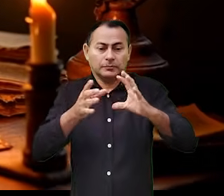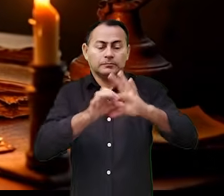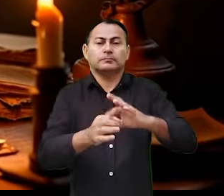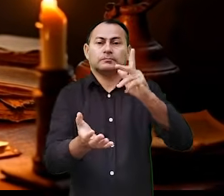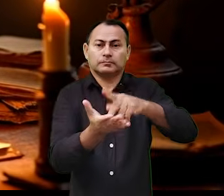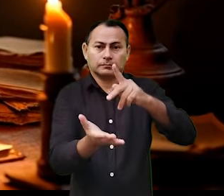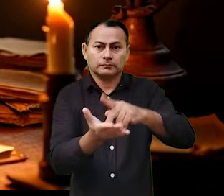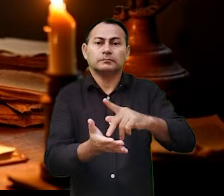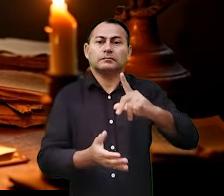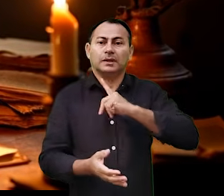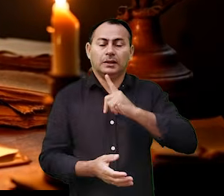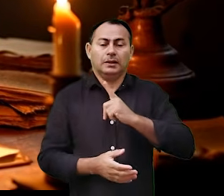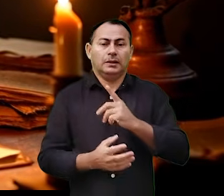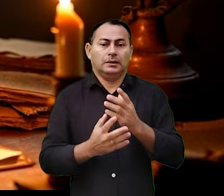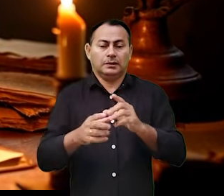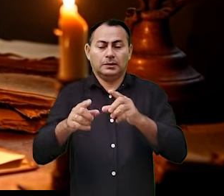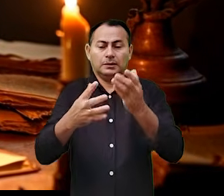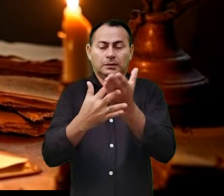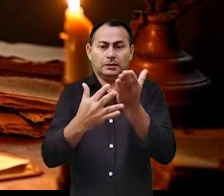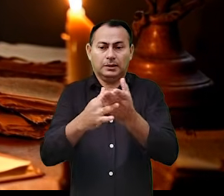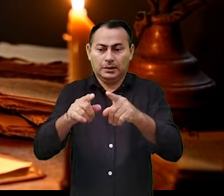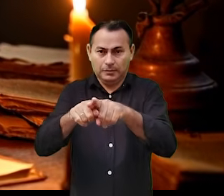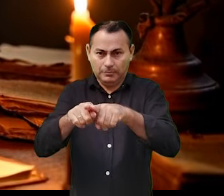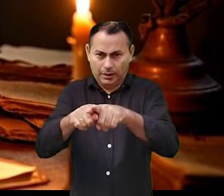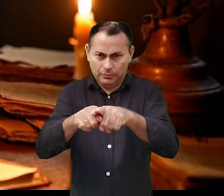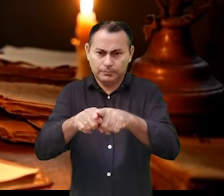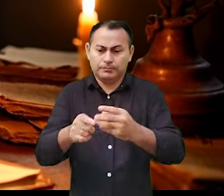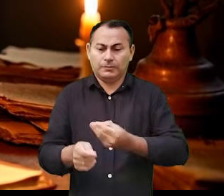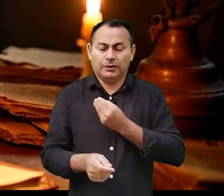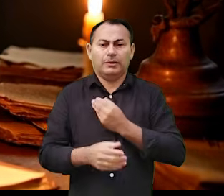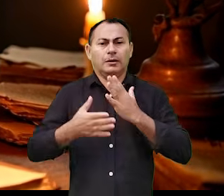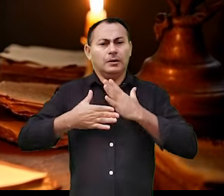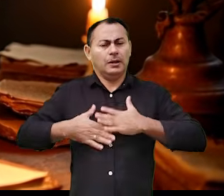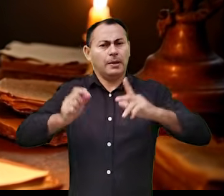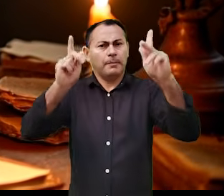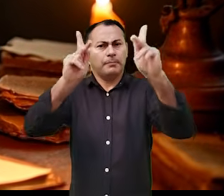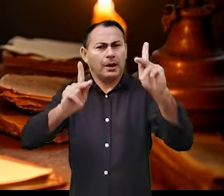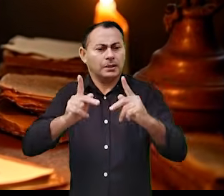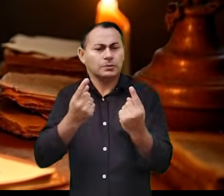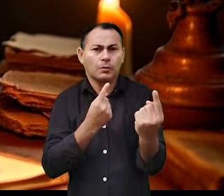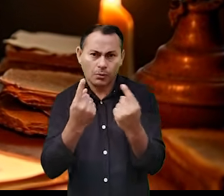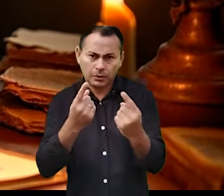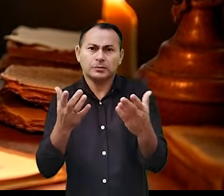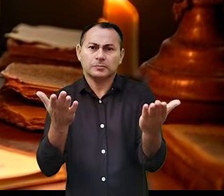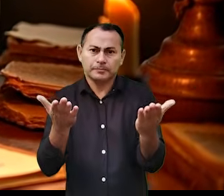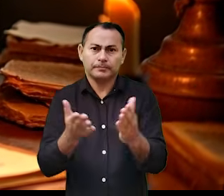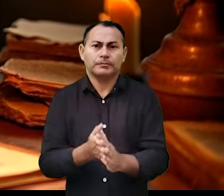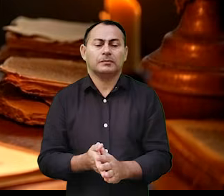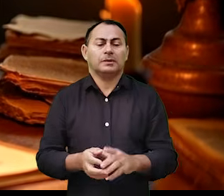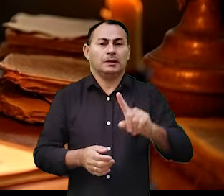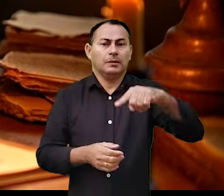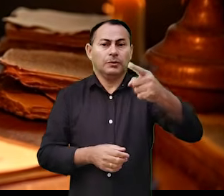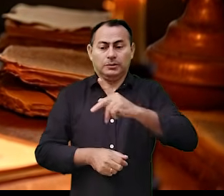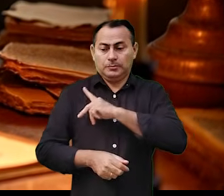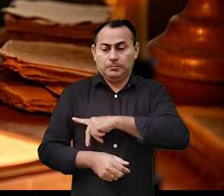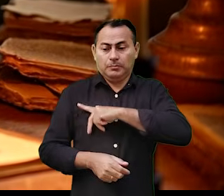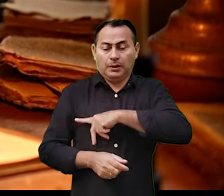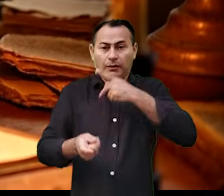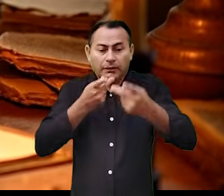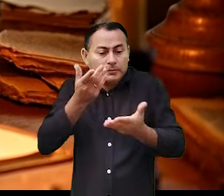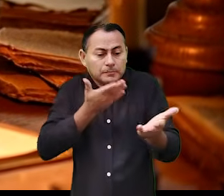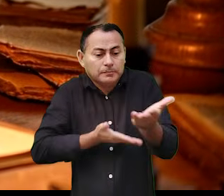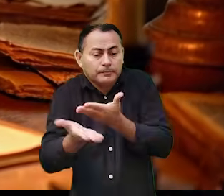à afeição verdadeira que existe entre irmãos. Vamos viver em harmonia uns com os outros? A seguir ele